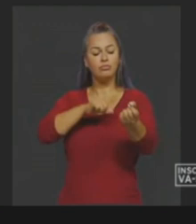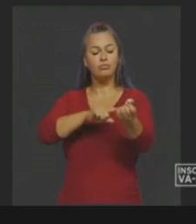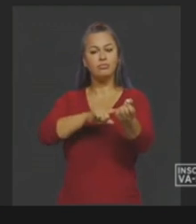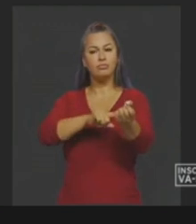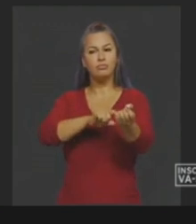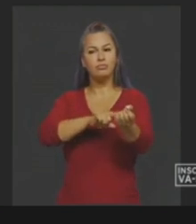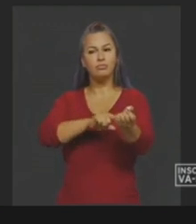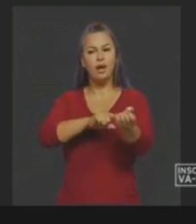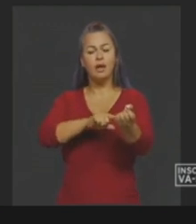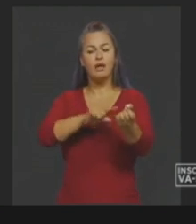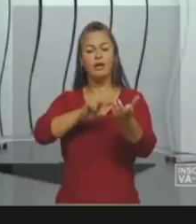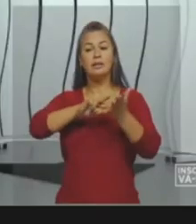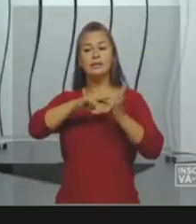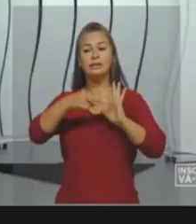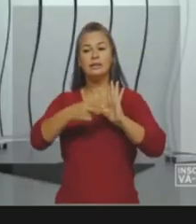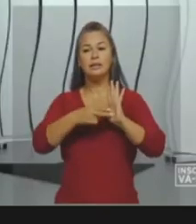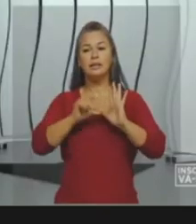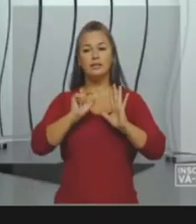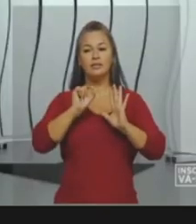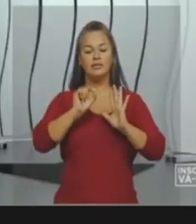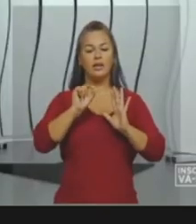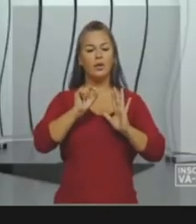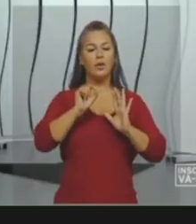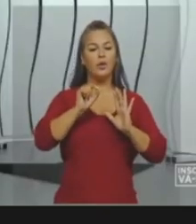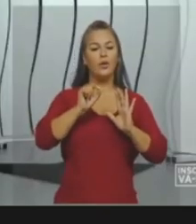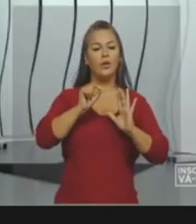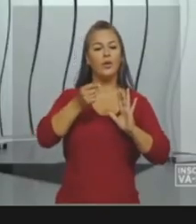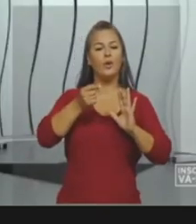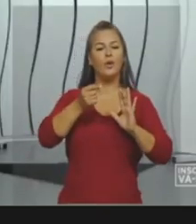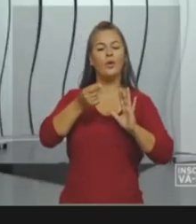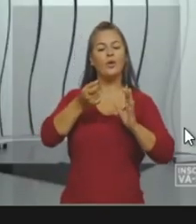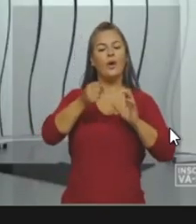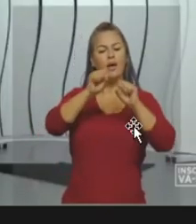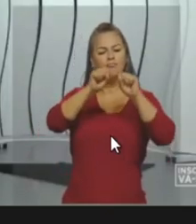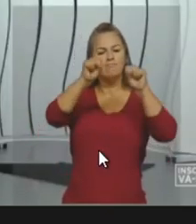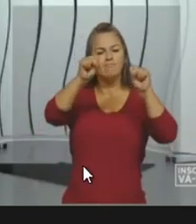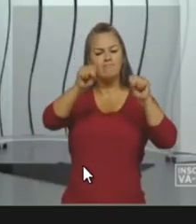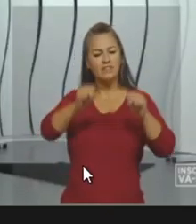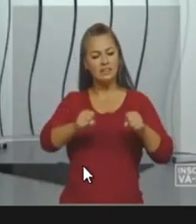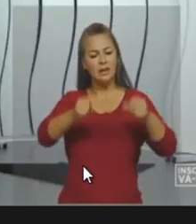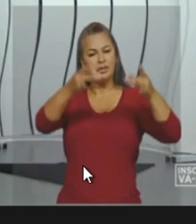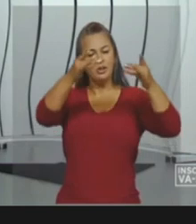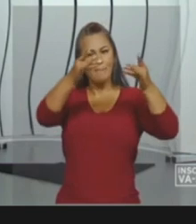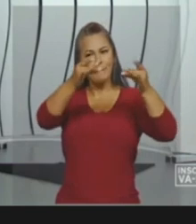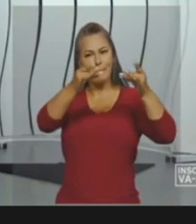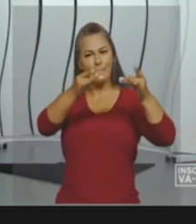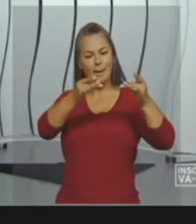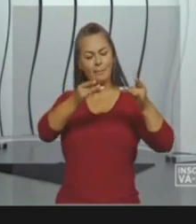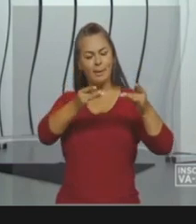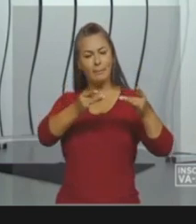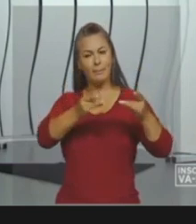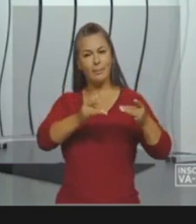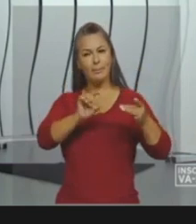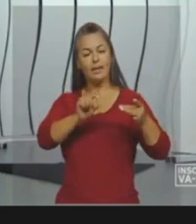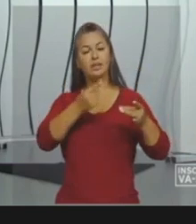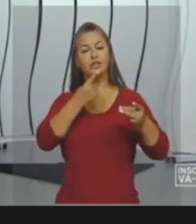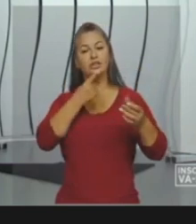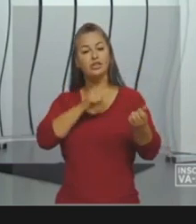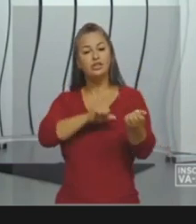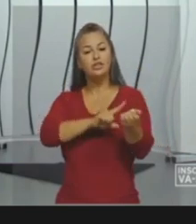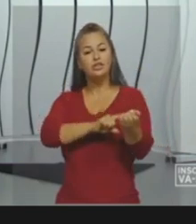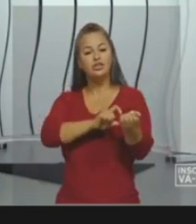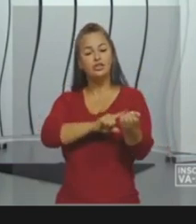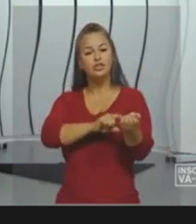sanguínea, né? E esses sistemas de classificação sanguínea em humanos, eles seguem os padrões de herança de acordo com os mostrados